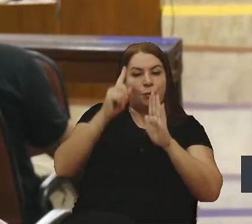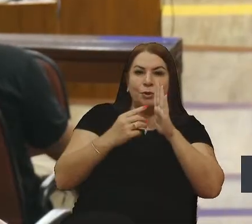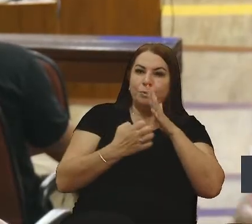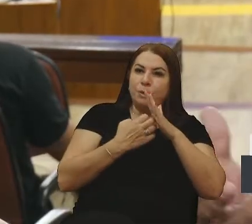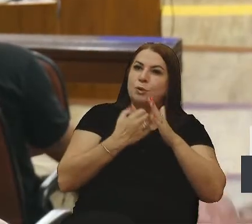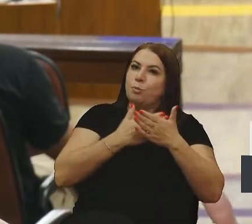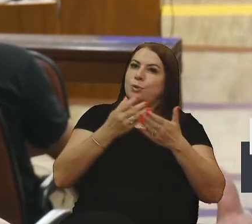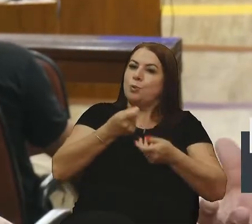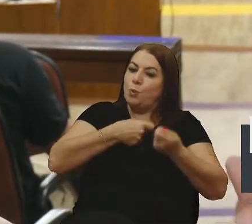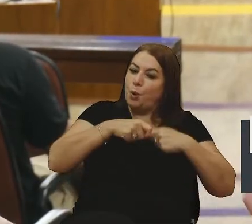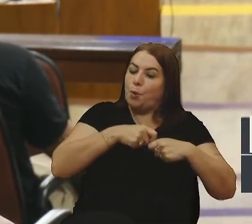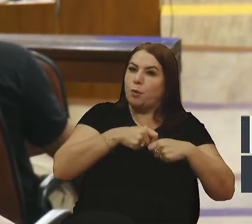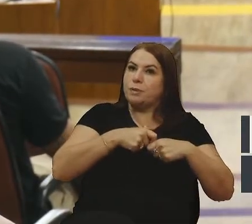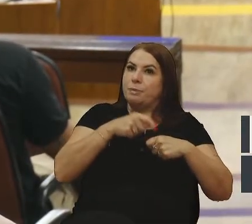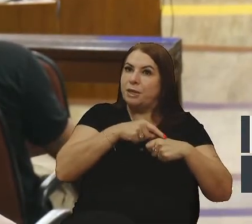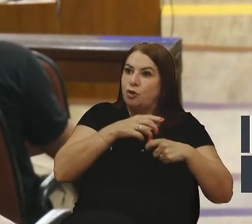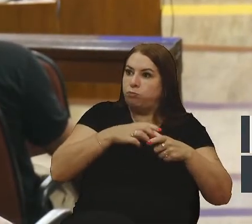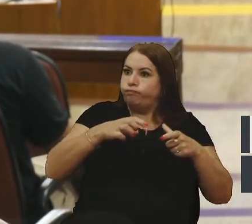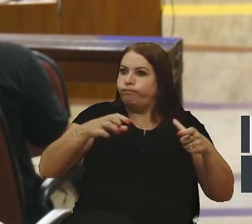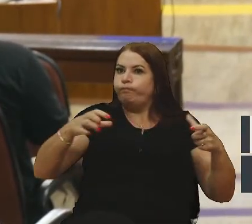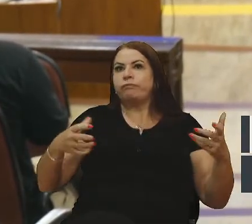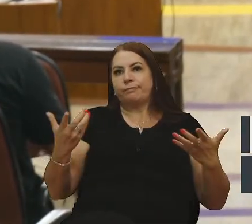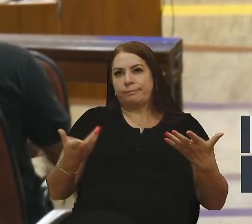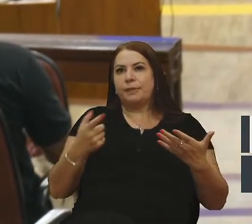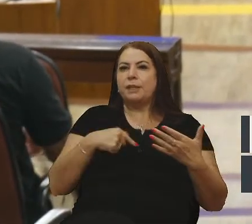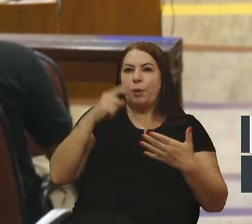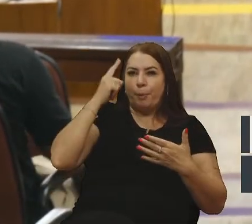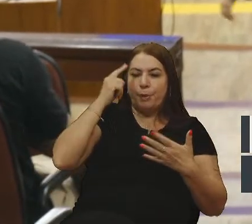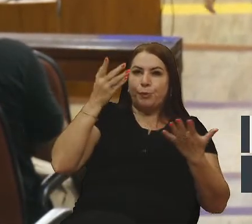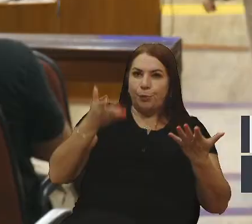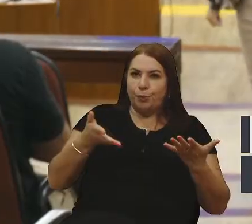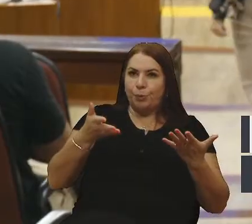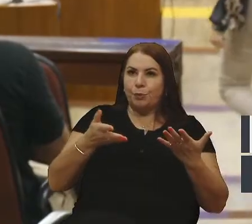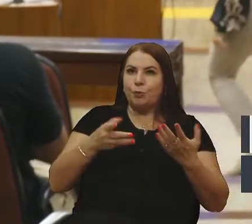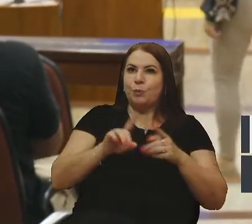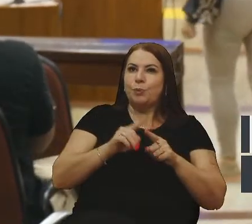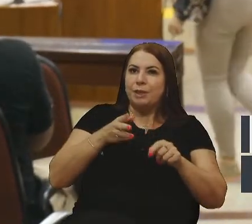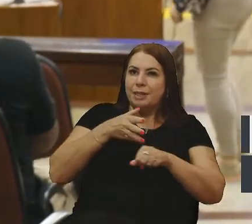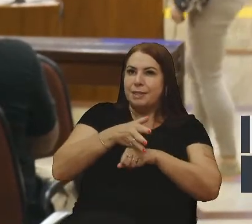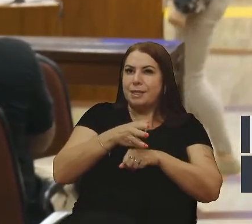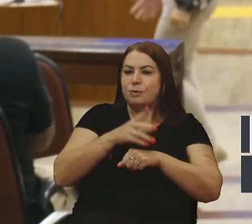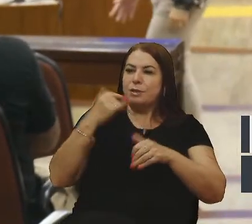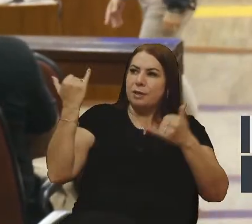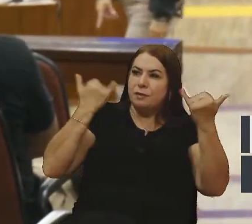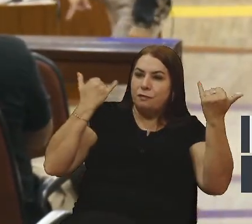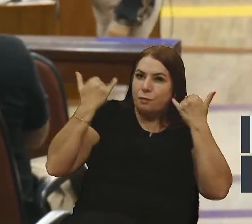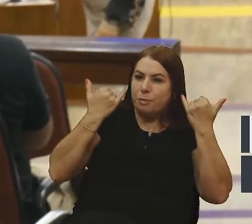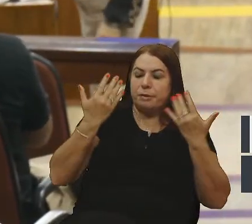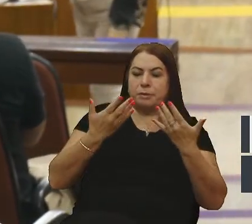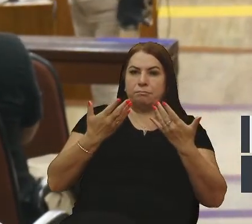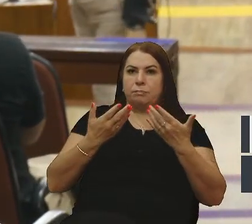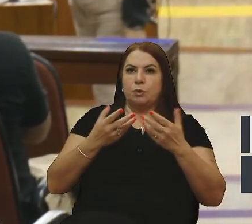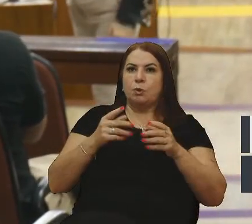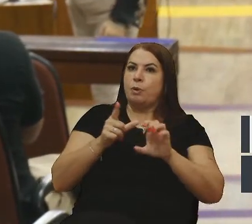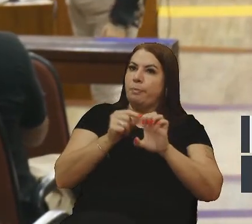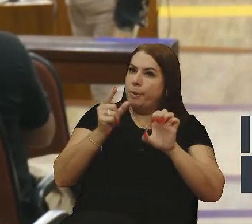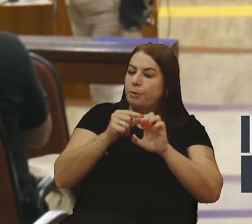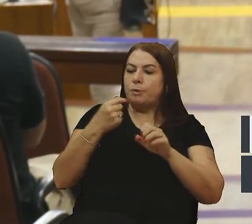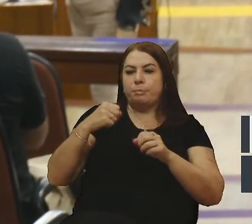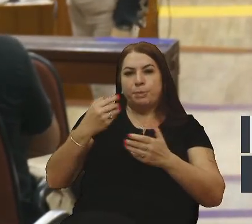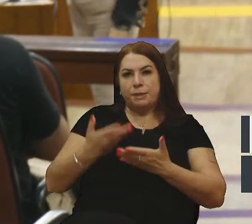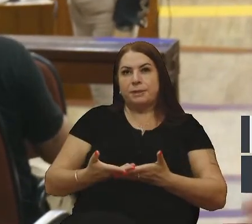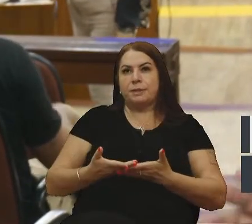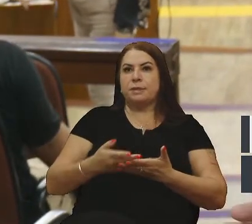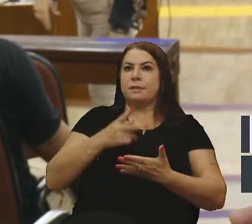um negócio para poder deixar desse porte. Então, eu penso que hoje, com o acesso que a gente tem à informação, o empreendedor ele precisa,